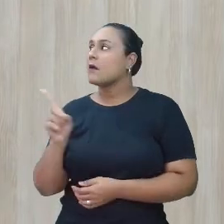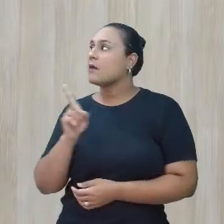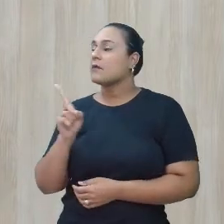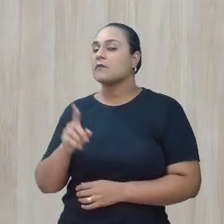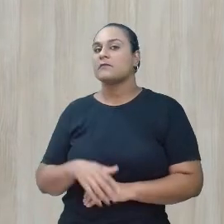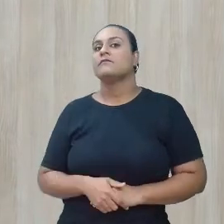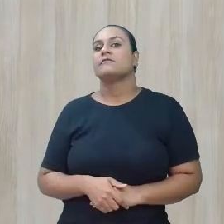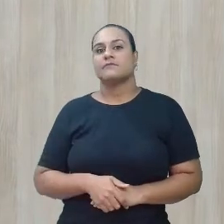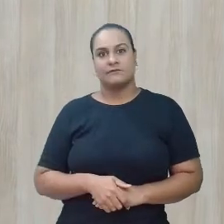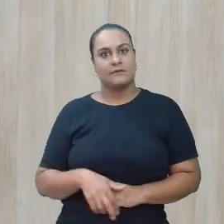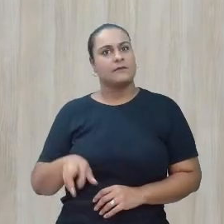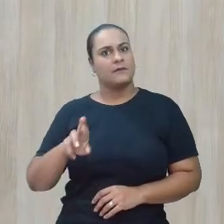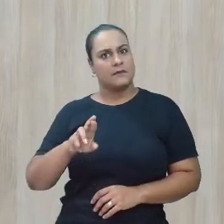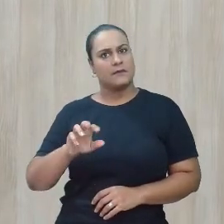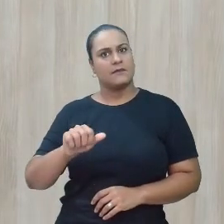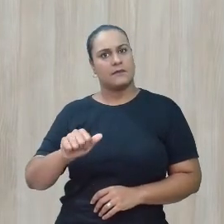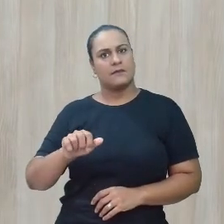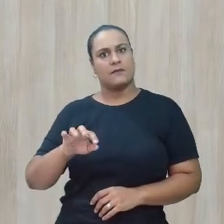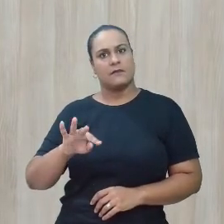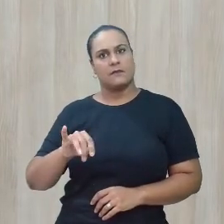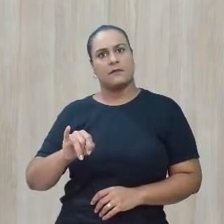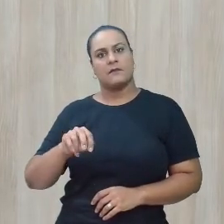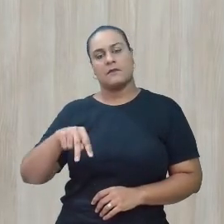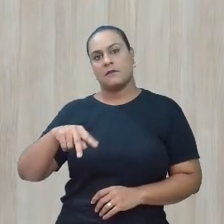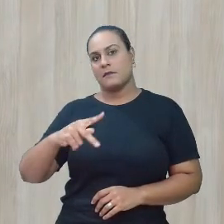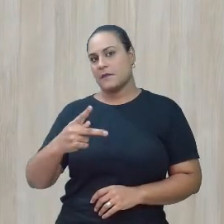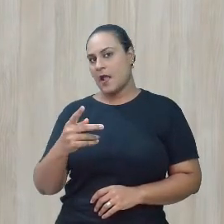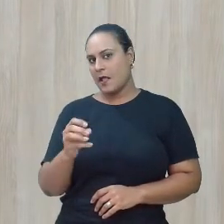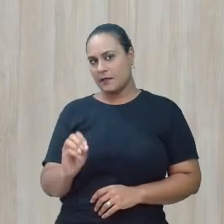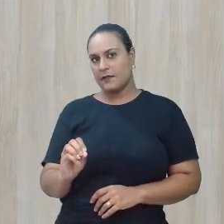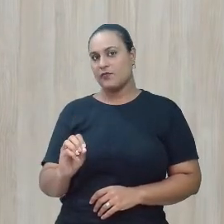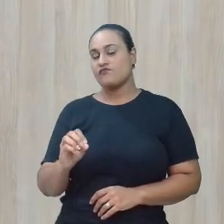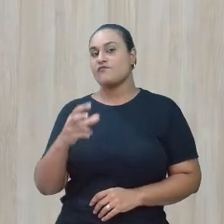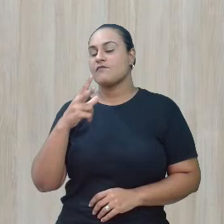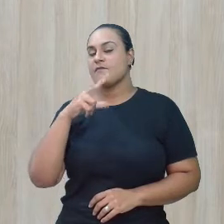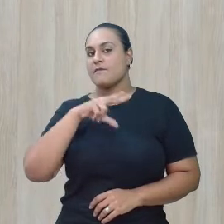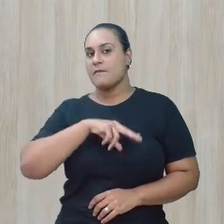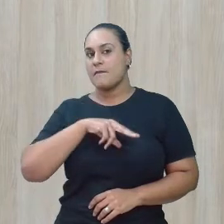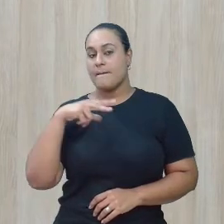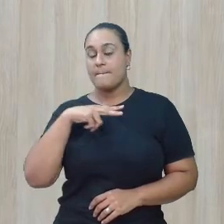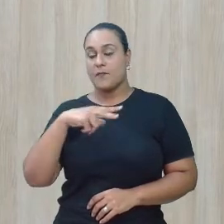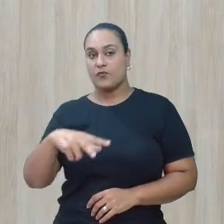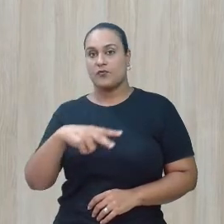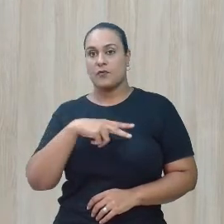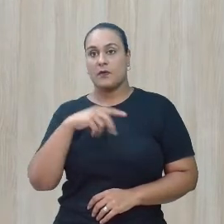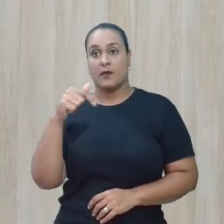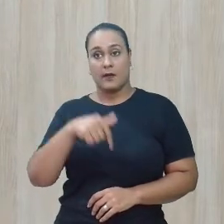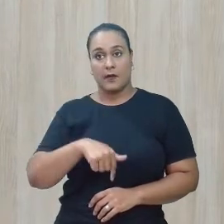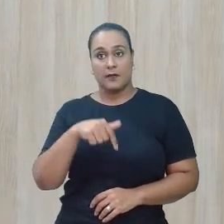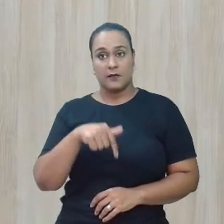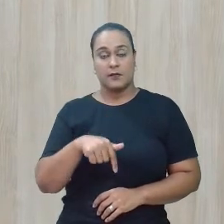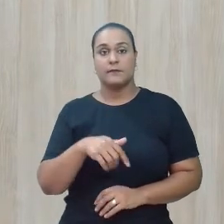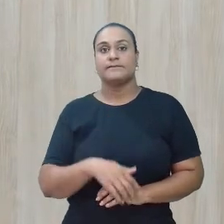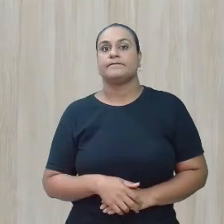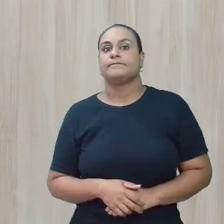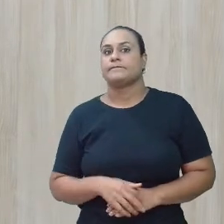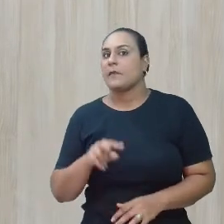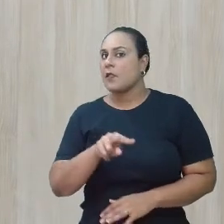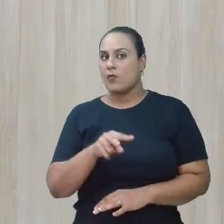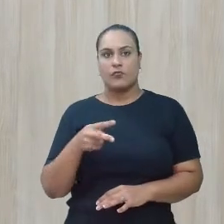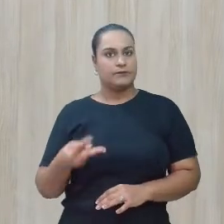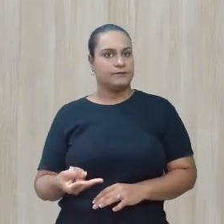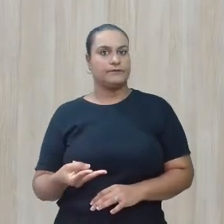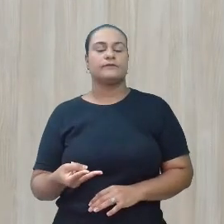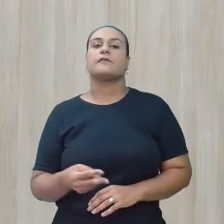Portugal? A gente fala traduzindo, é o próprio ratinho. Então, em português, aqui do Brasil, a gente não traduz,